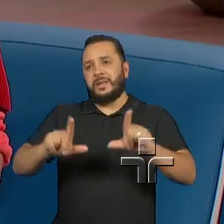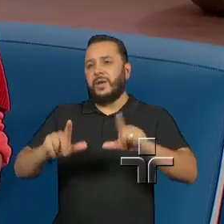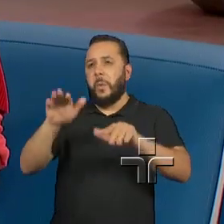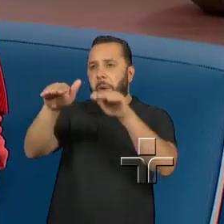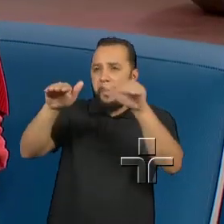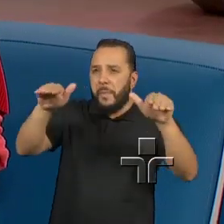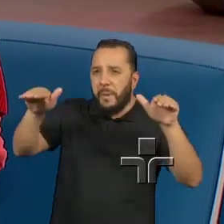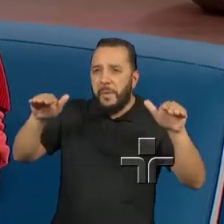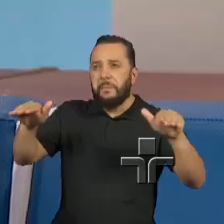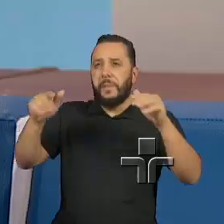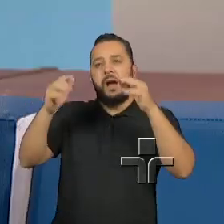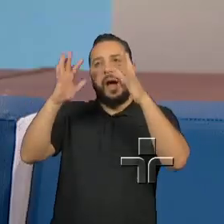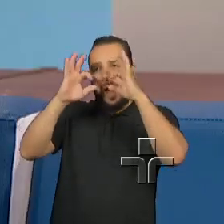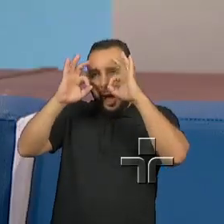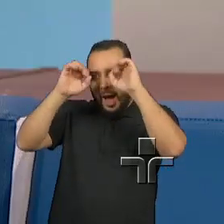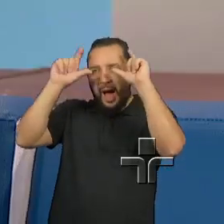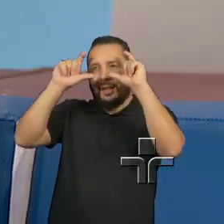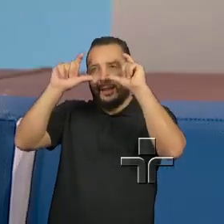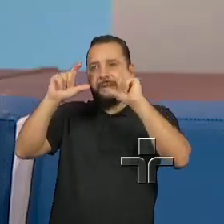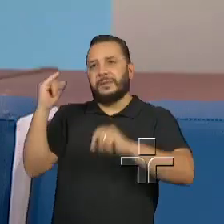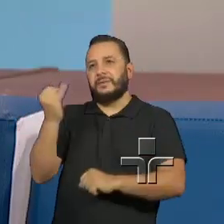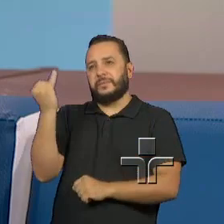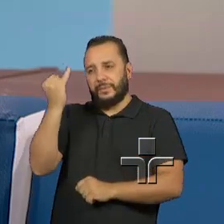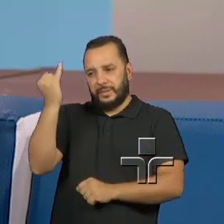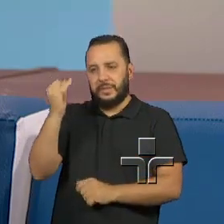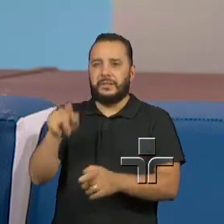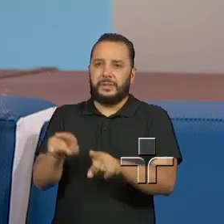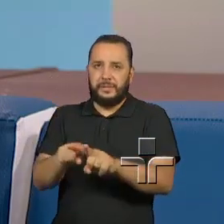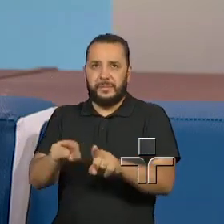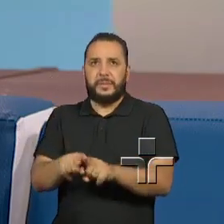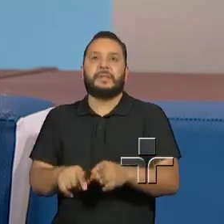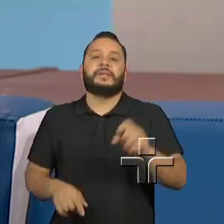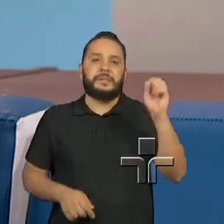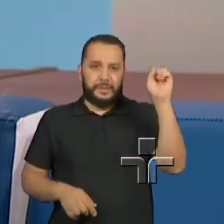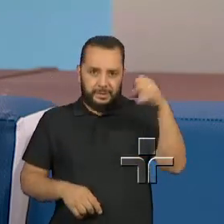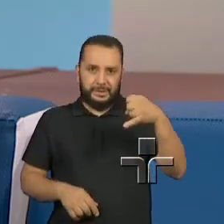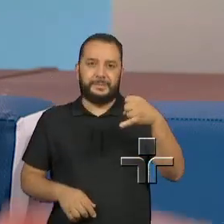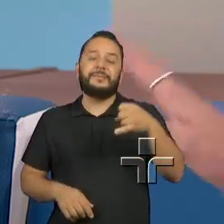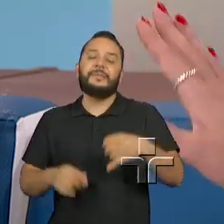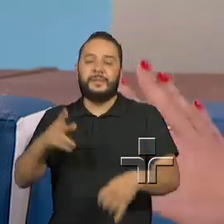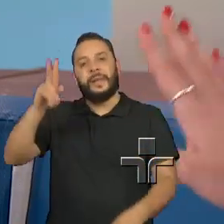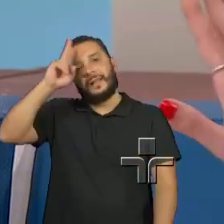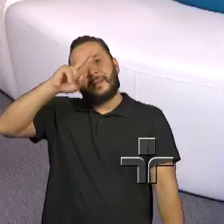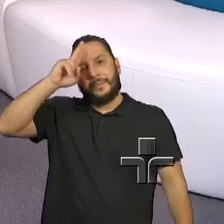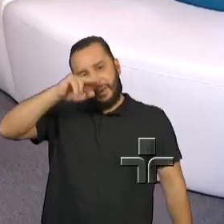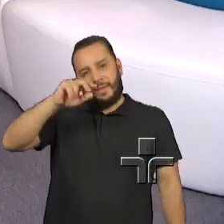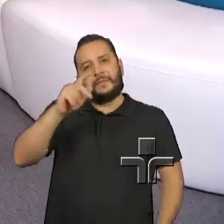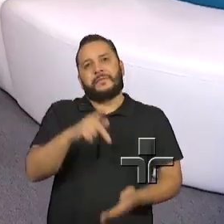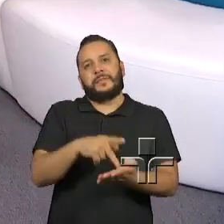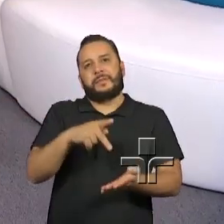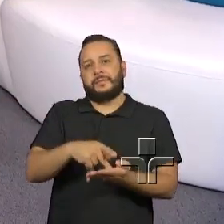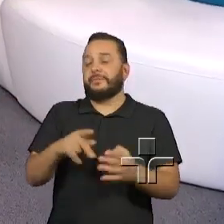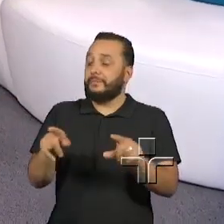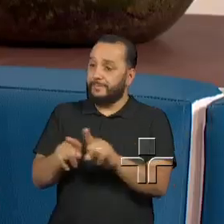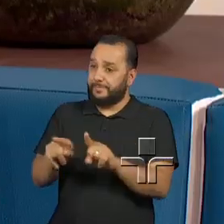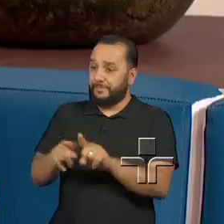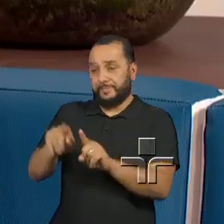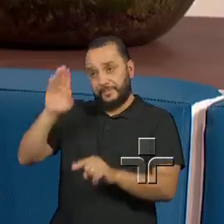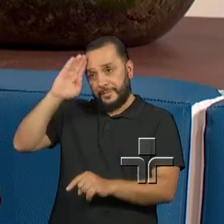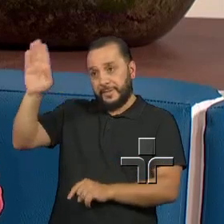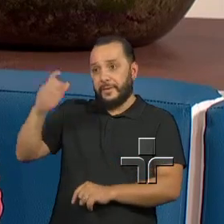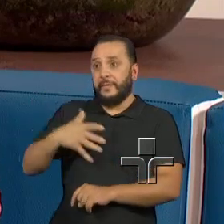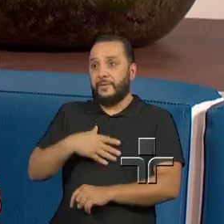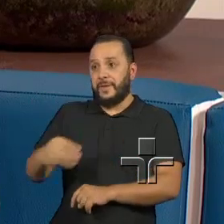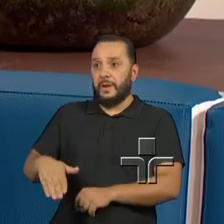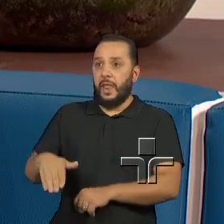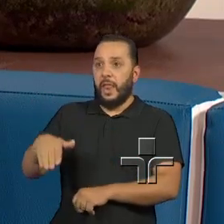para a população toda, sim, né? São fundamentais. São fundamentais. A gente relembrar também. É. Principalmente quando os filhos crescem, né,